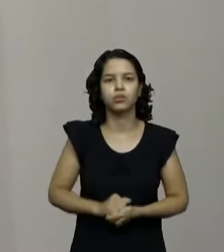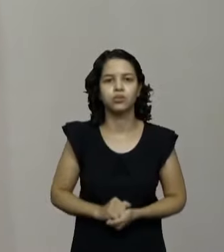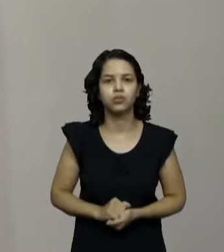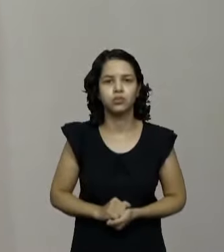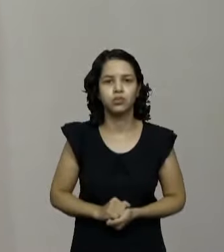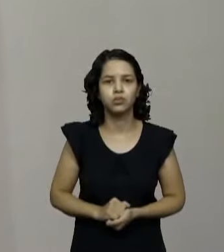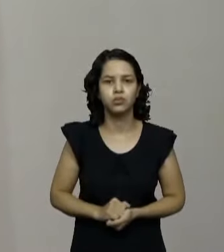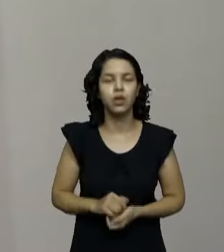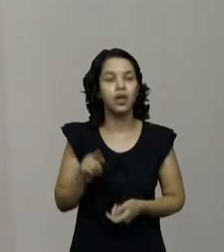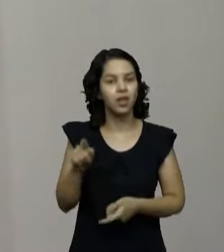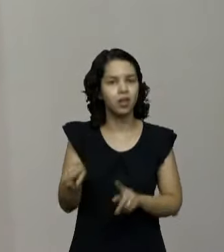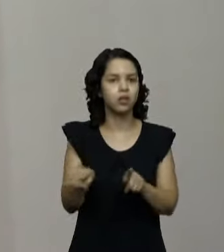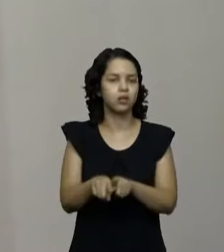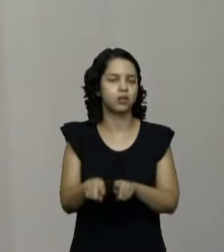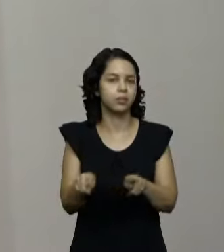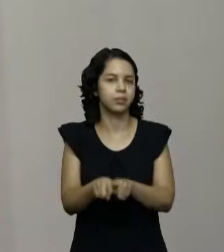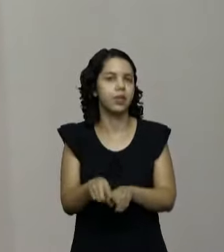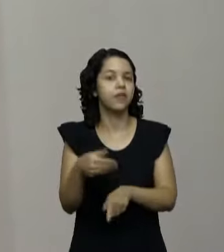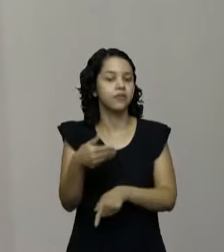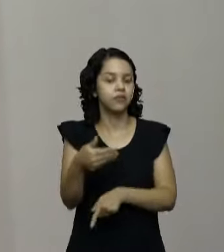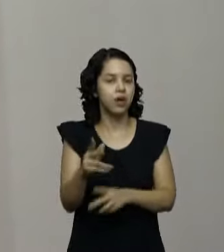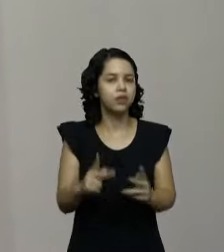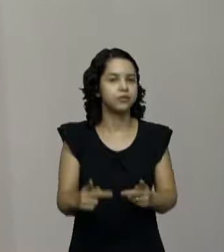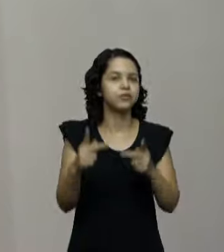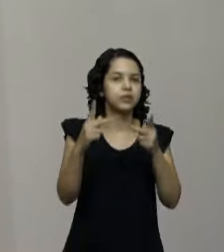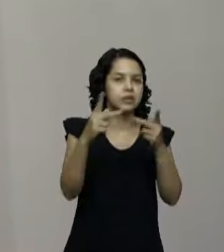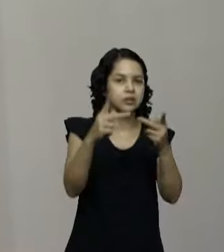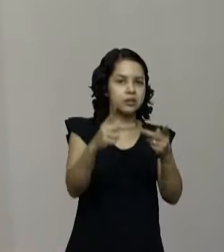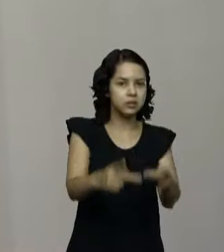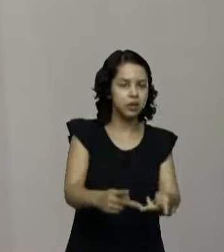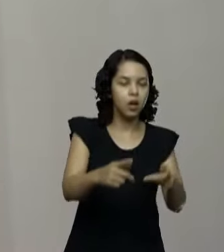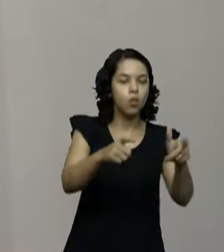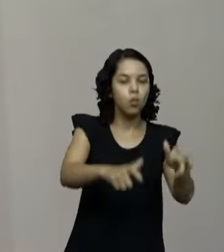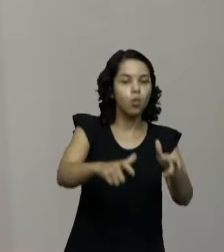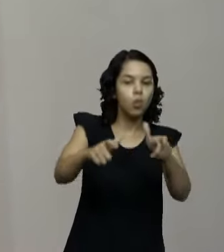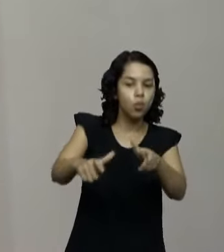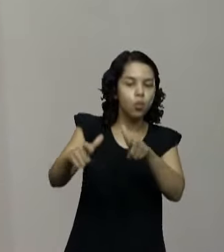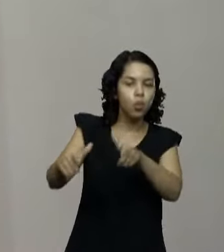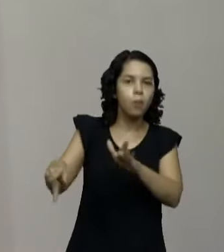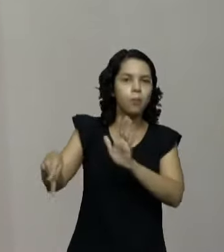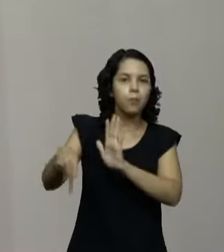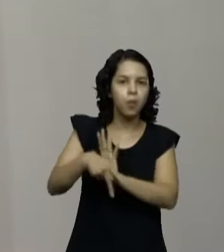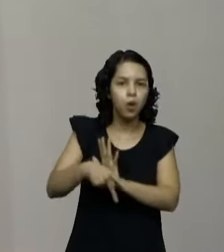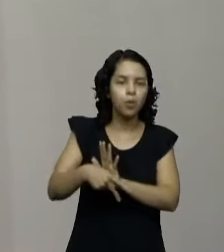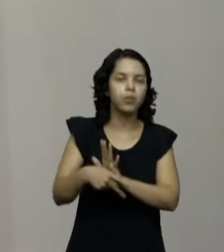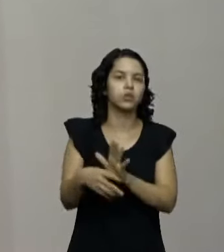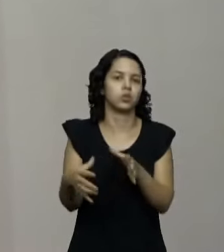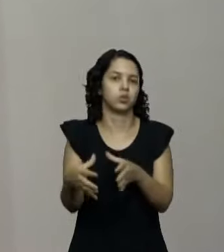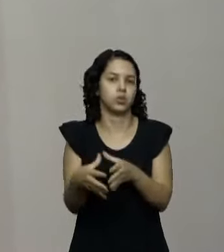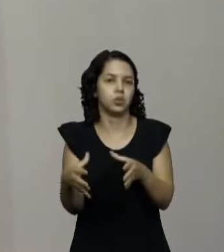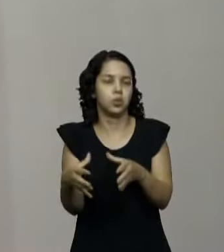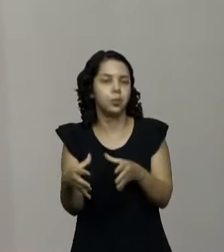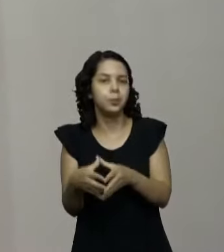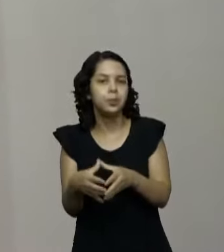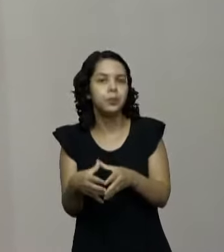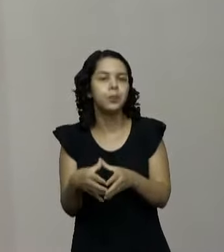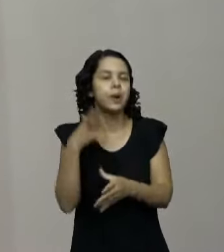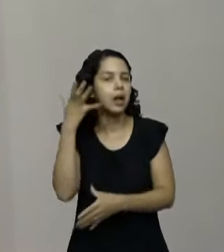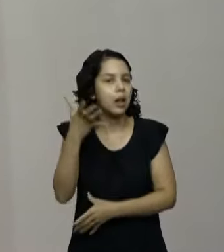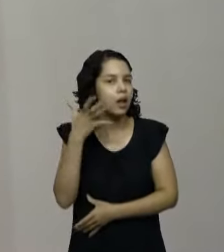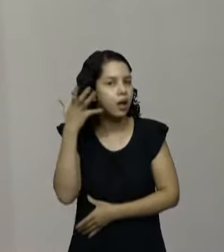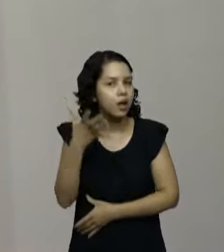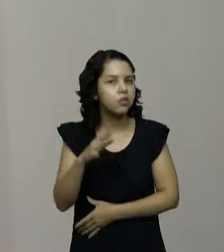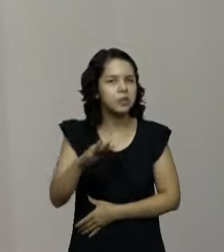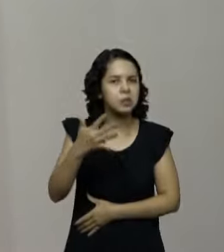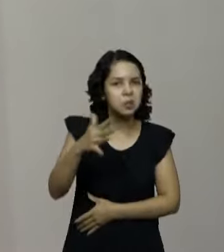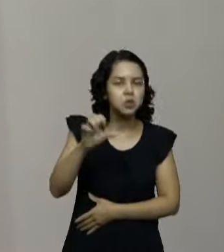ele também vai visitar instalações do clube e uma palestra, a previsão é de 800